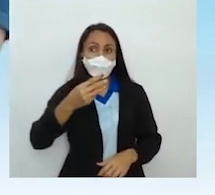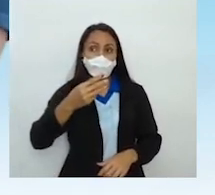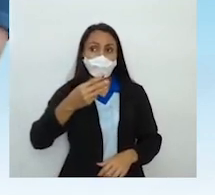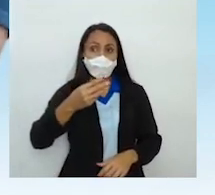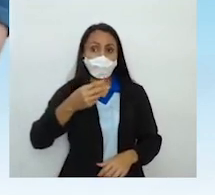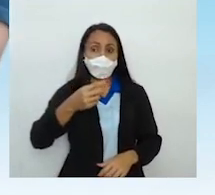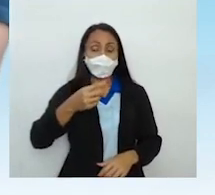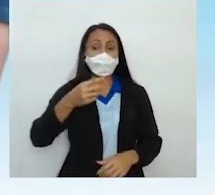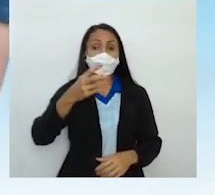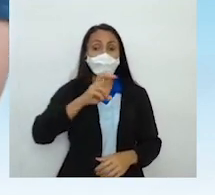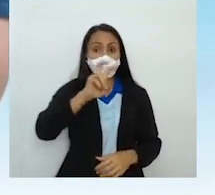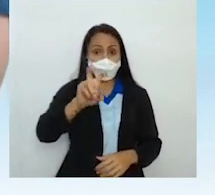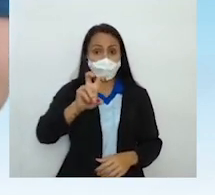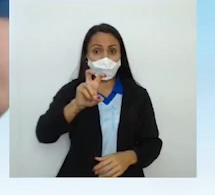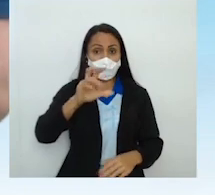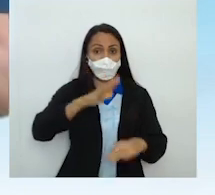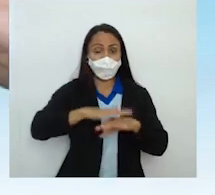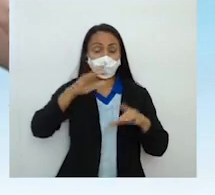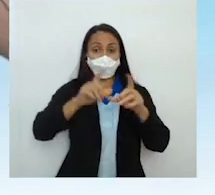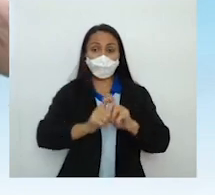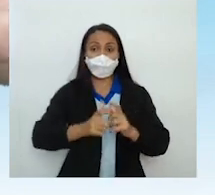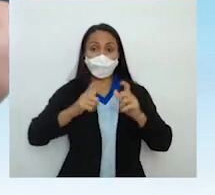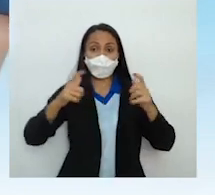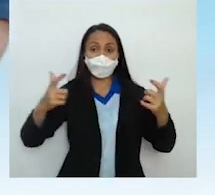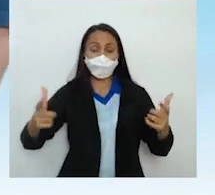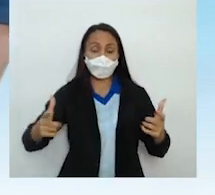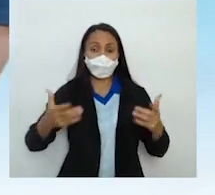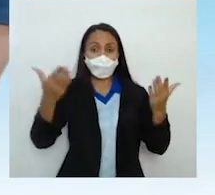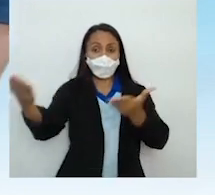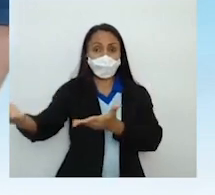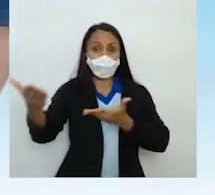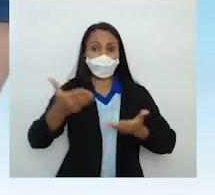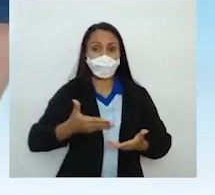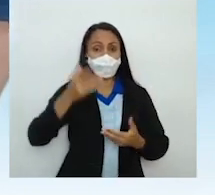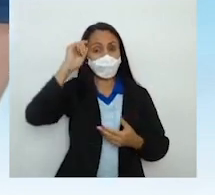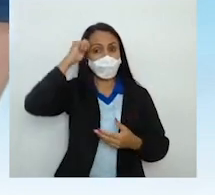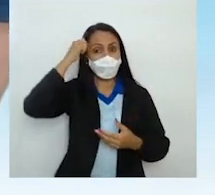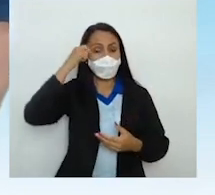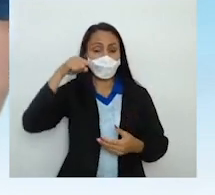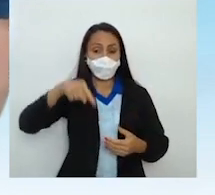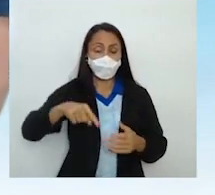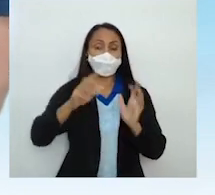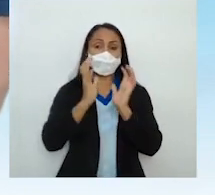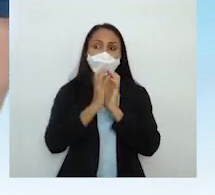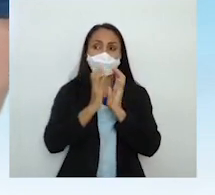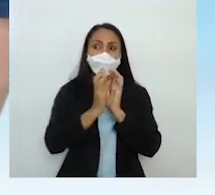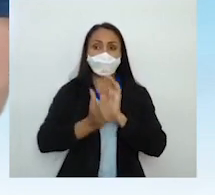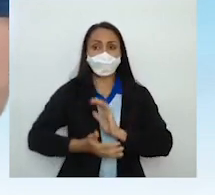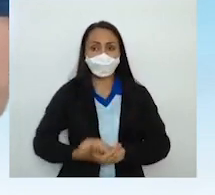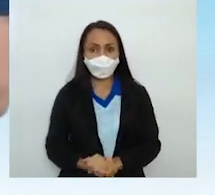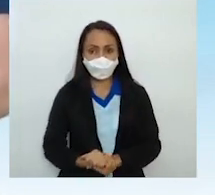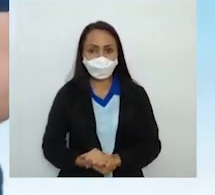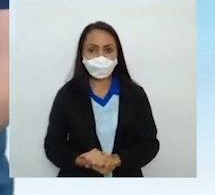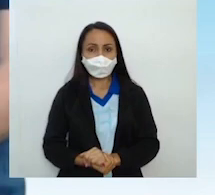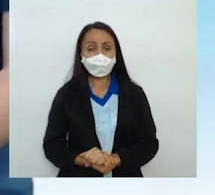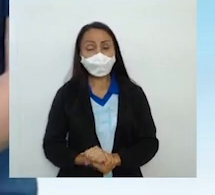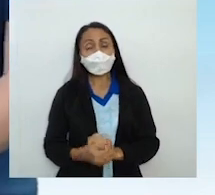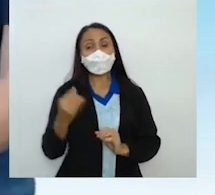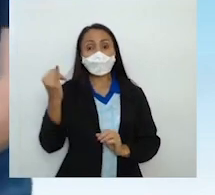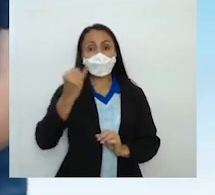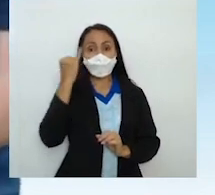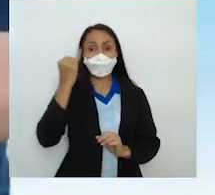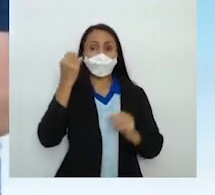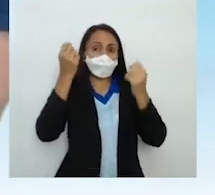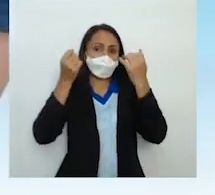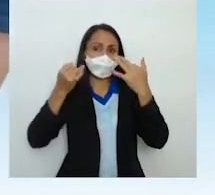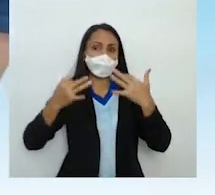E a quinta maior cidade que mais recebeu escravos foi a nossa capital, Recife. E também é importante salientar que cidades